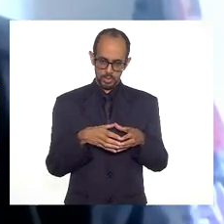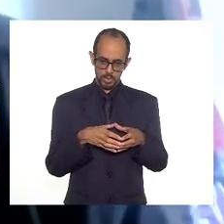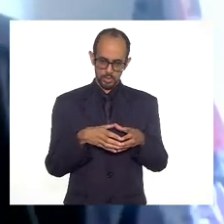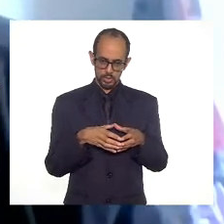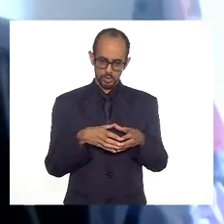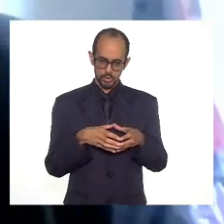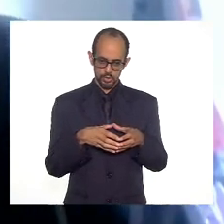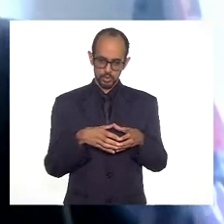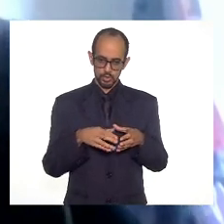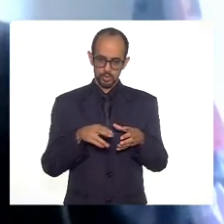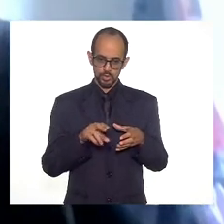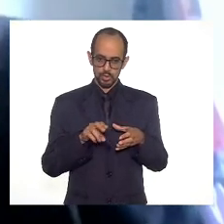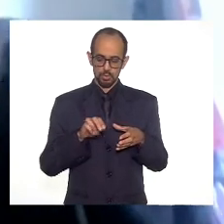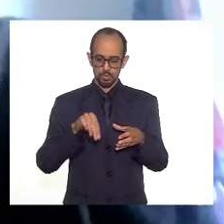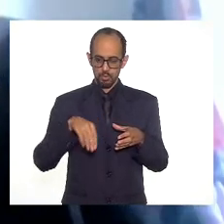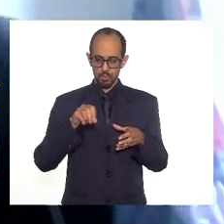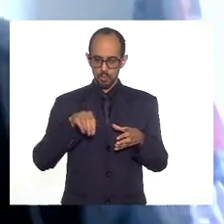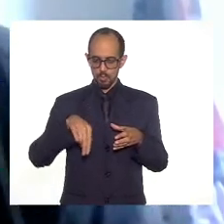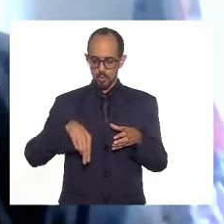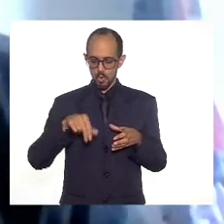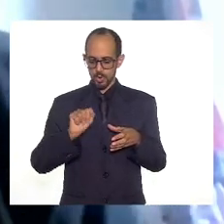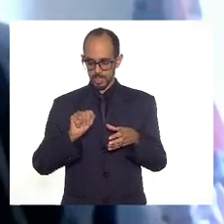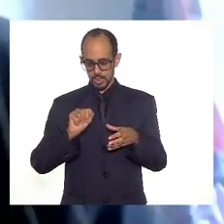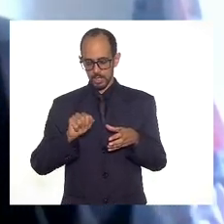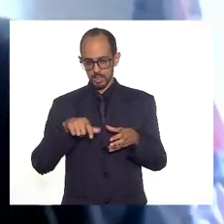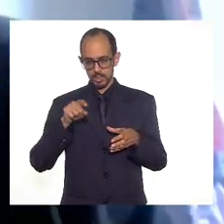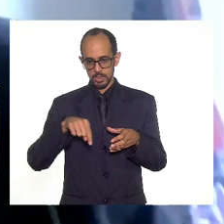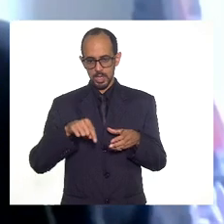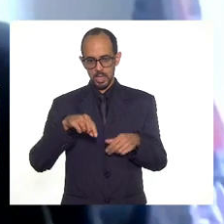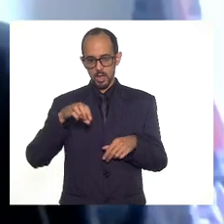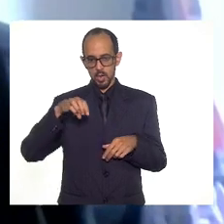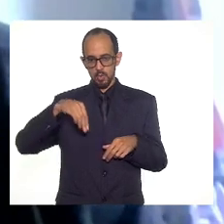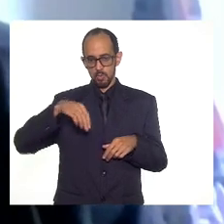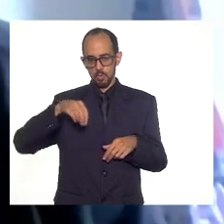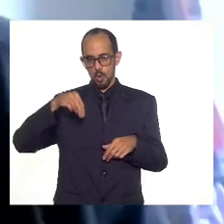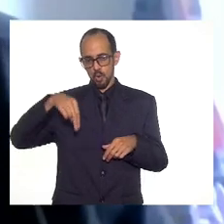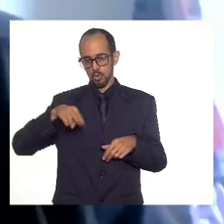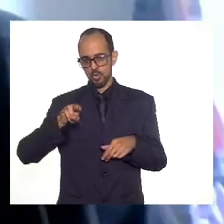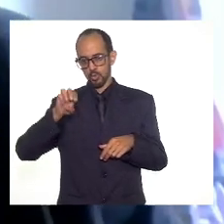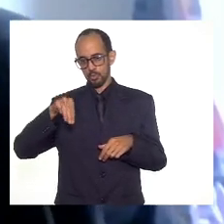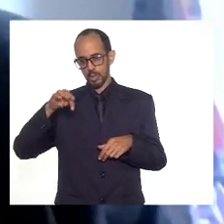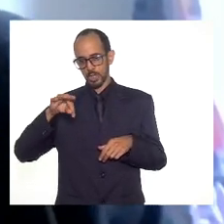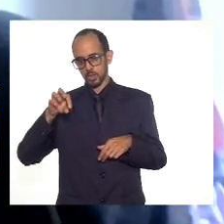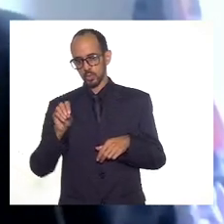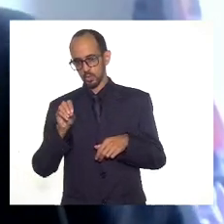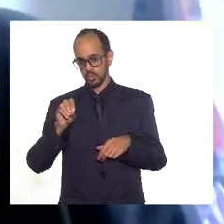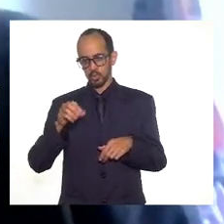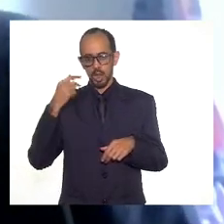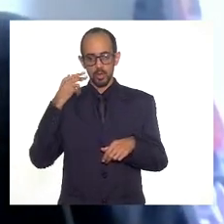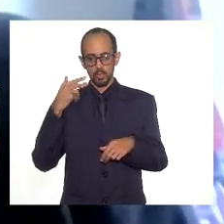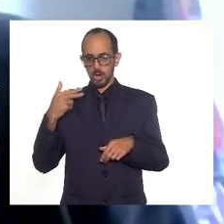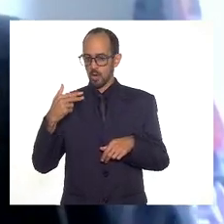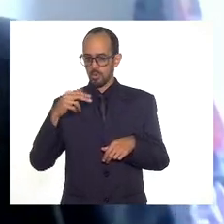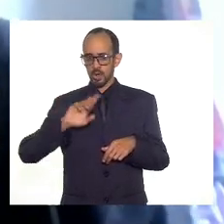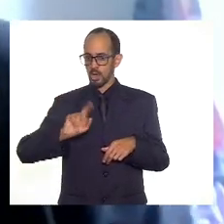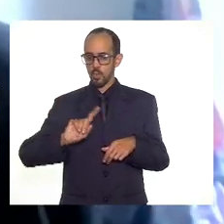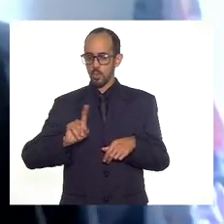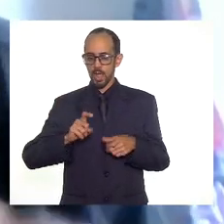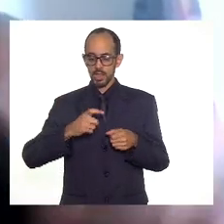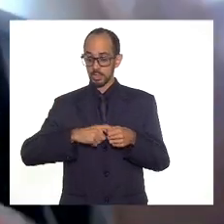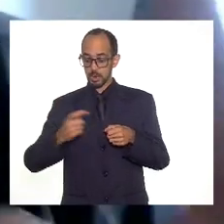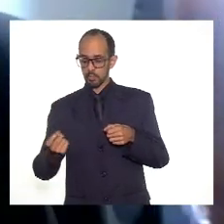conservação, que se chama MONA, Monumento Natural, ela não é um parque, não implica em